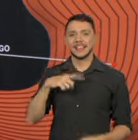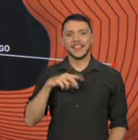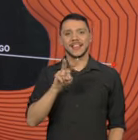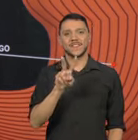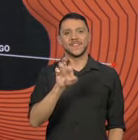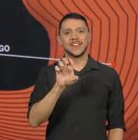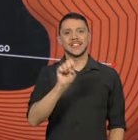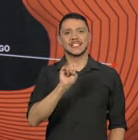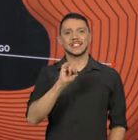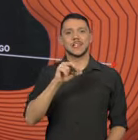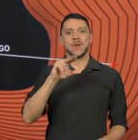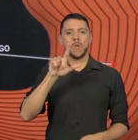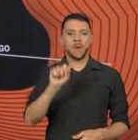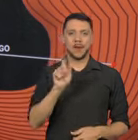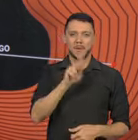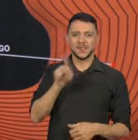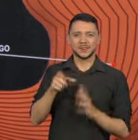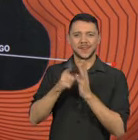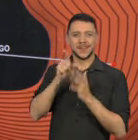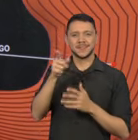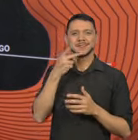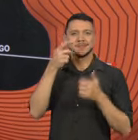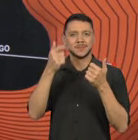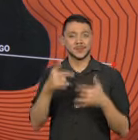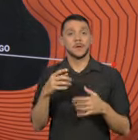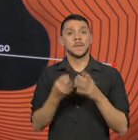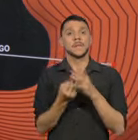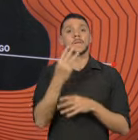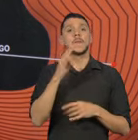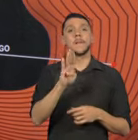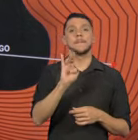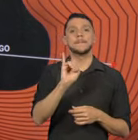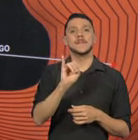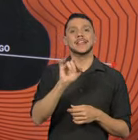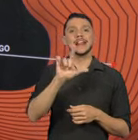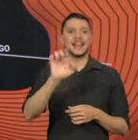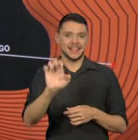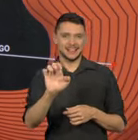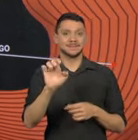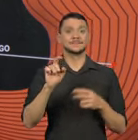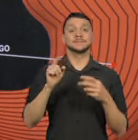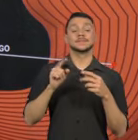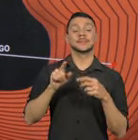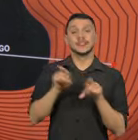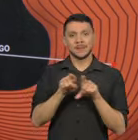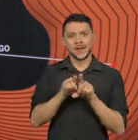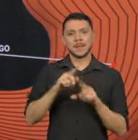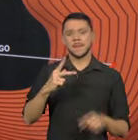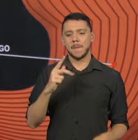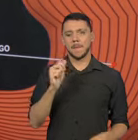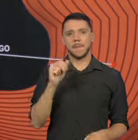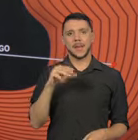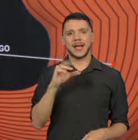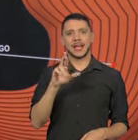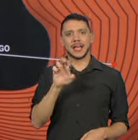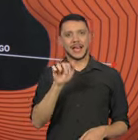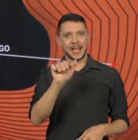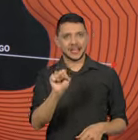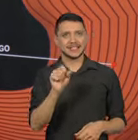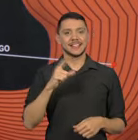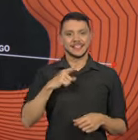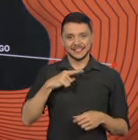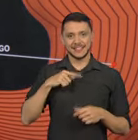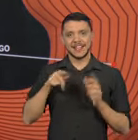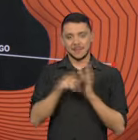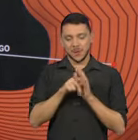falou. Vesícula biliar faz o quê? Produz a bile. O pâncreas joga também isso para cá. Parte para o estômago e parte